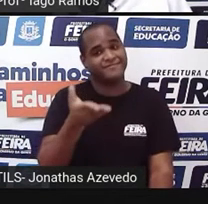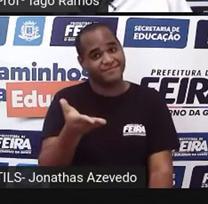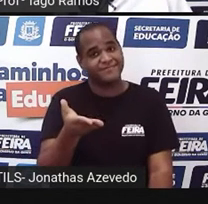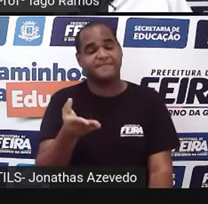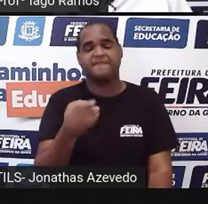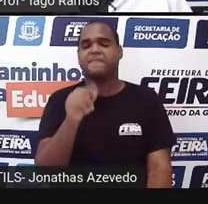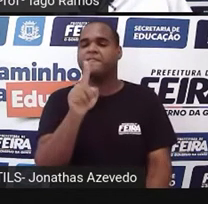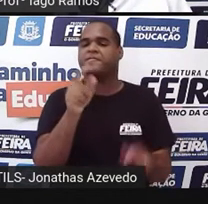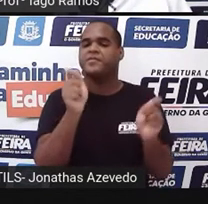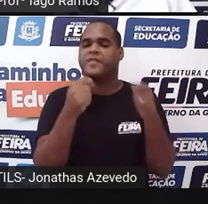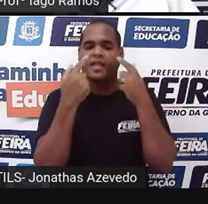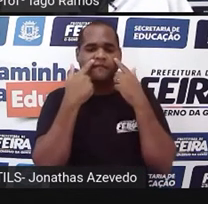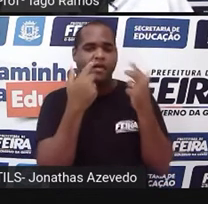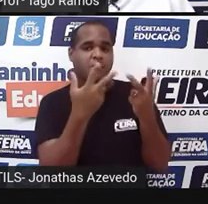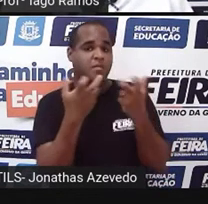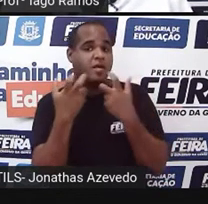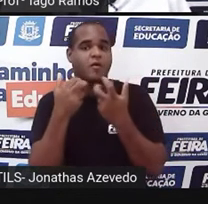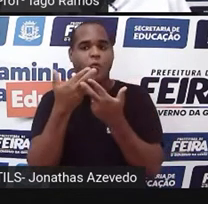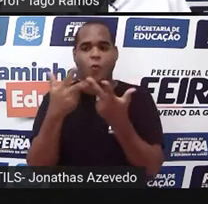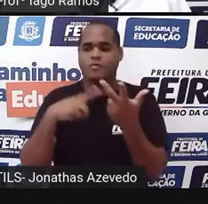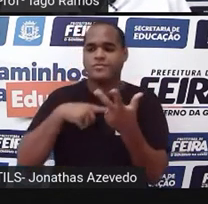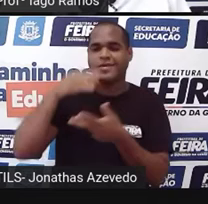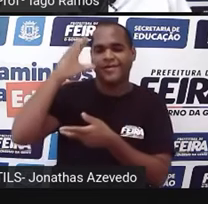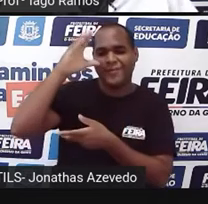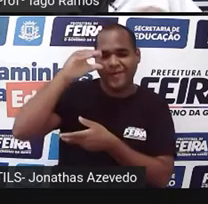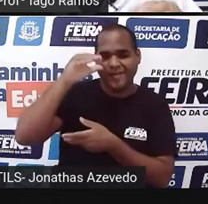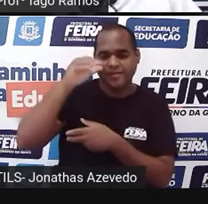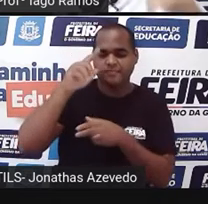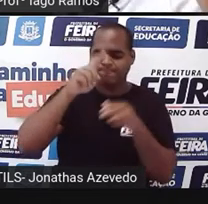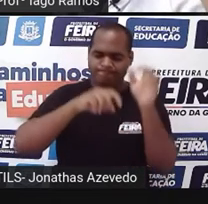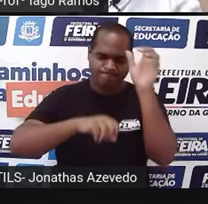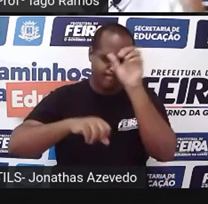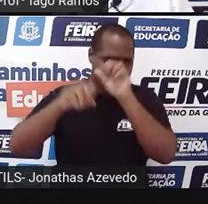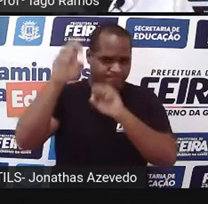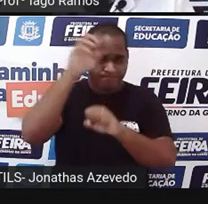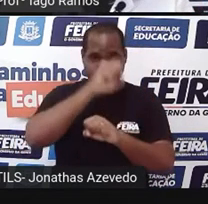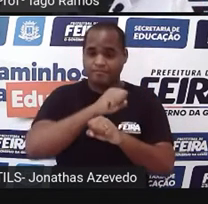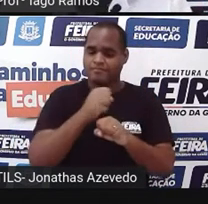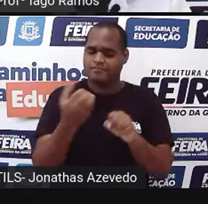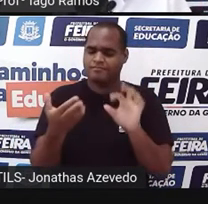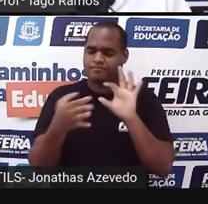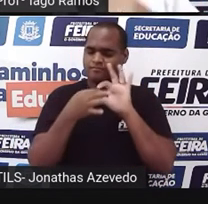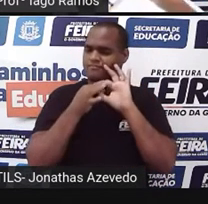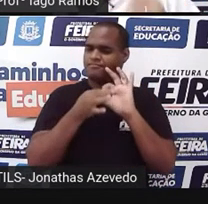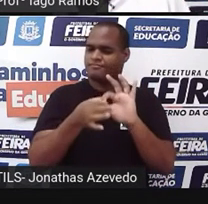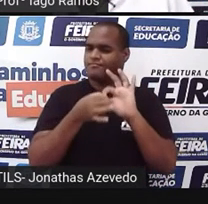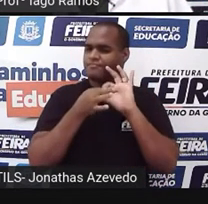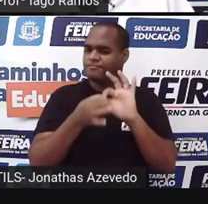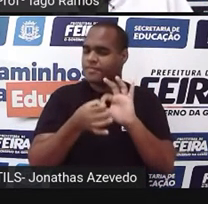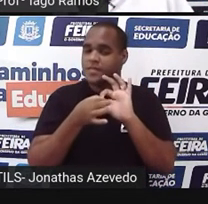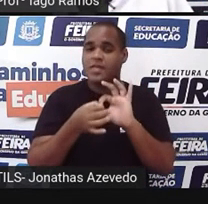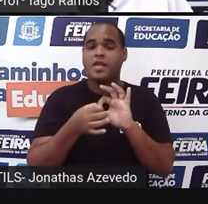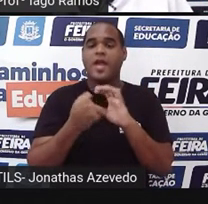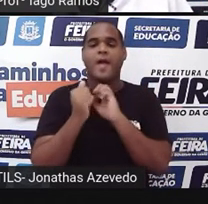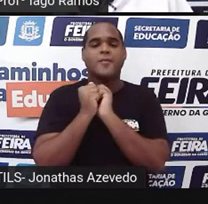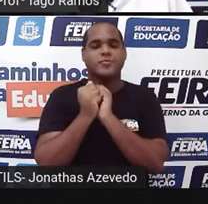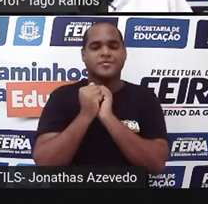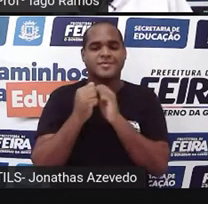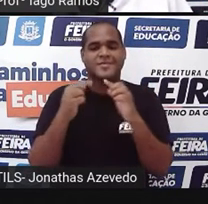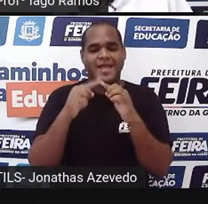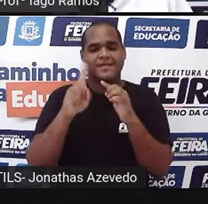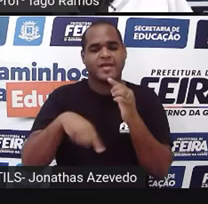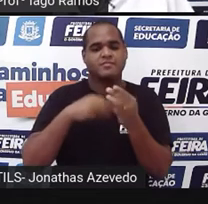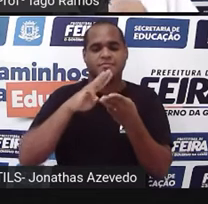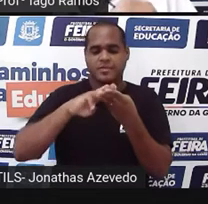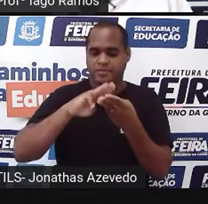não tá observação uma curiosidade são nossas amigas quando o assunto é estudar